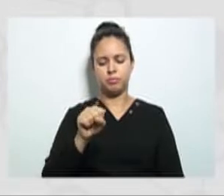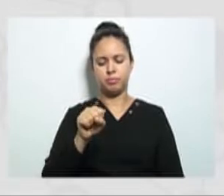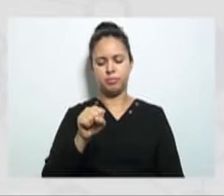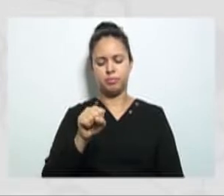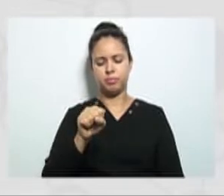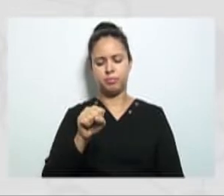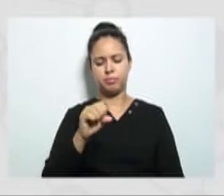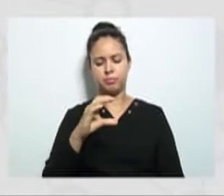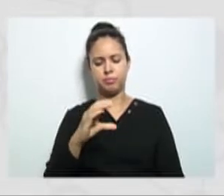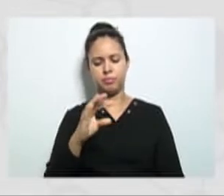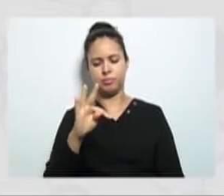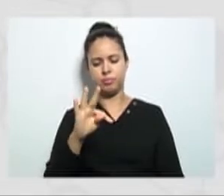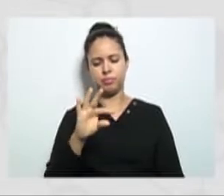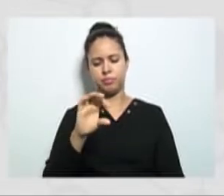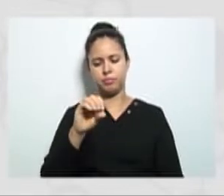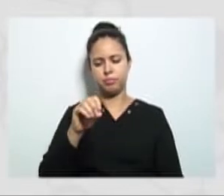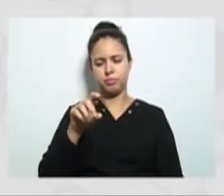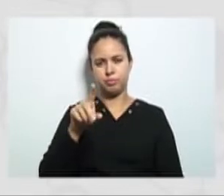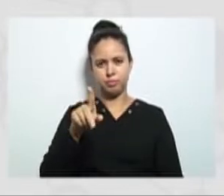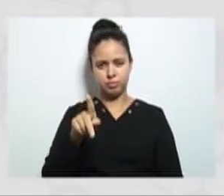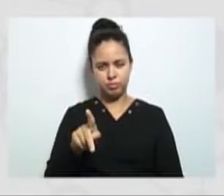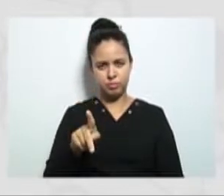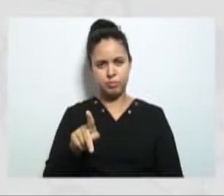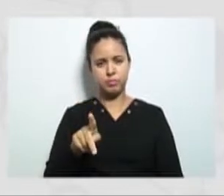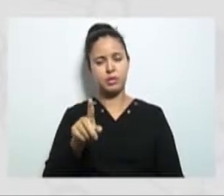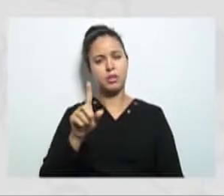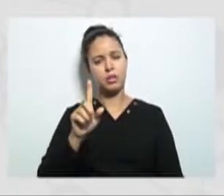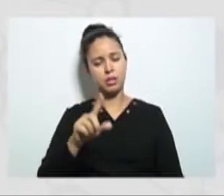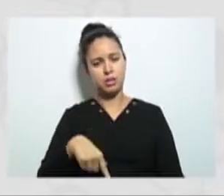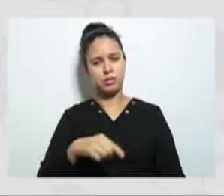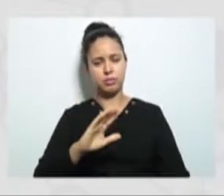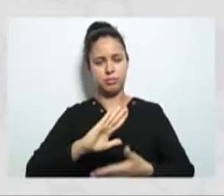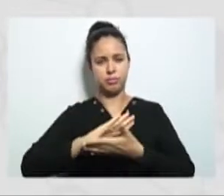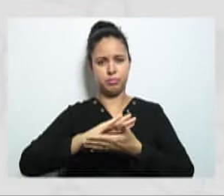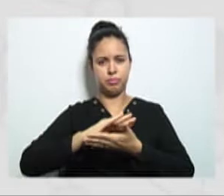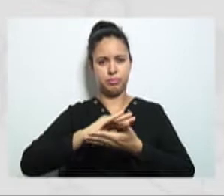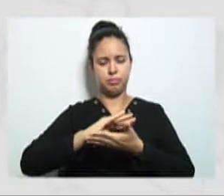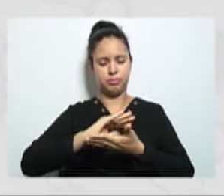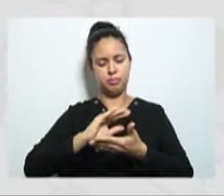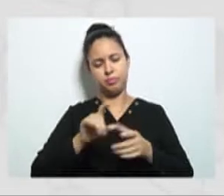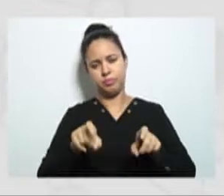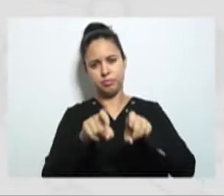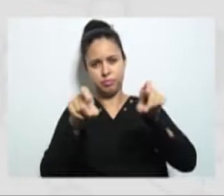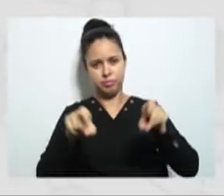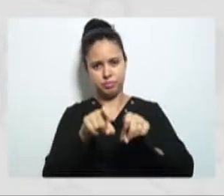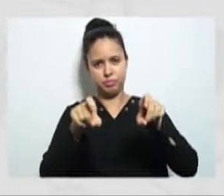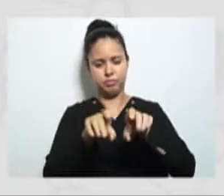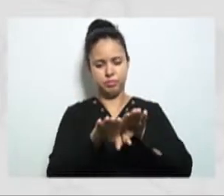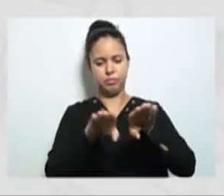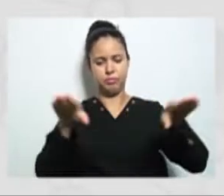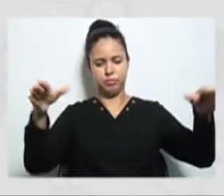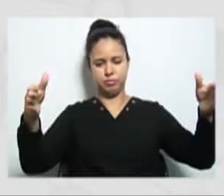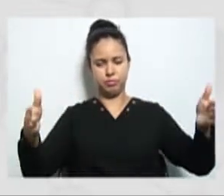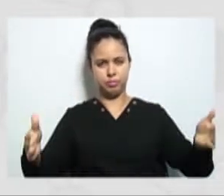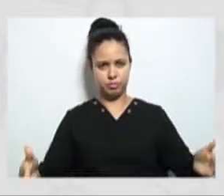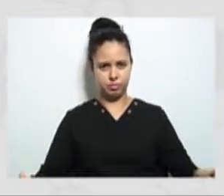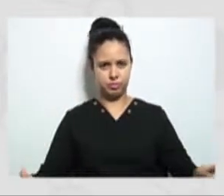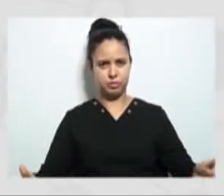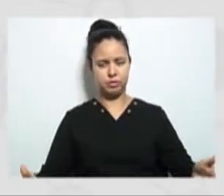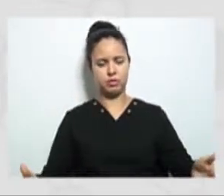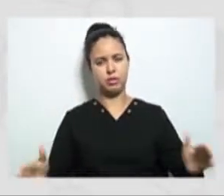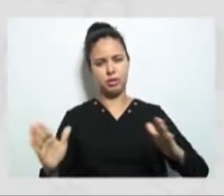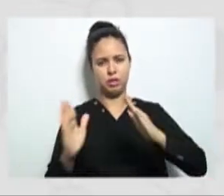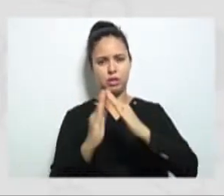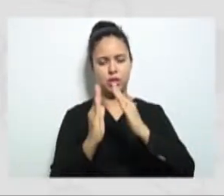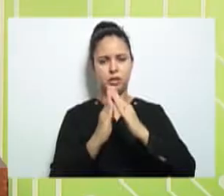ou workstation, tá? São aqueles computadores de mesa que a gente tem, geralmente utiliza em casa, para fazer